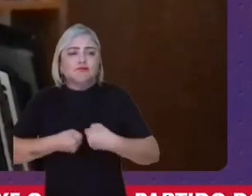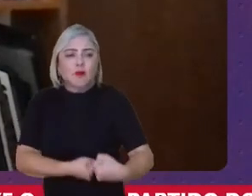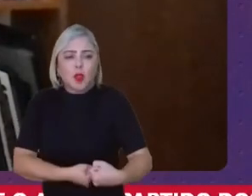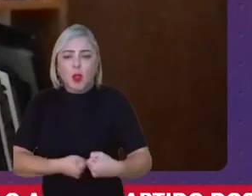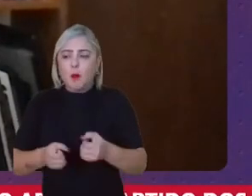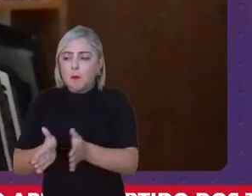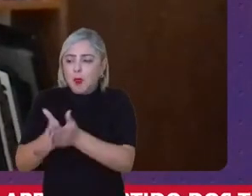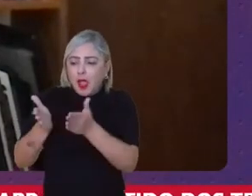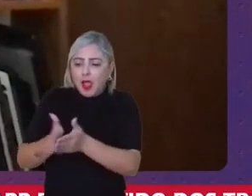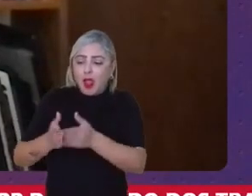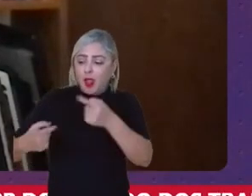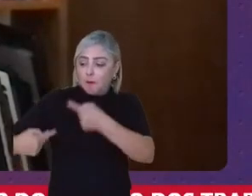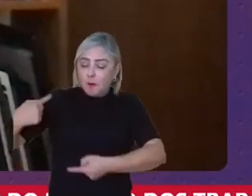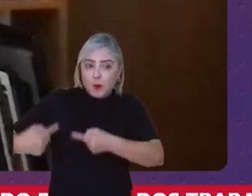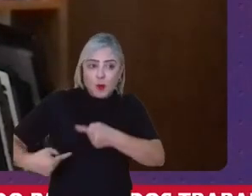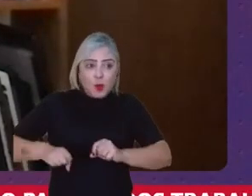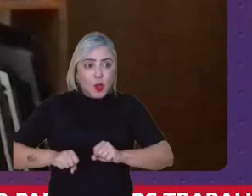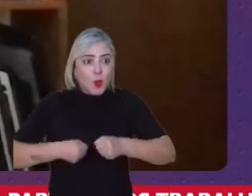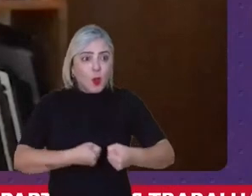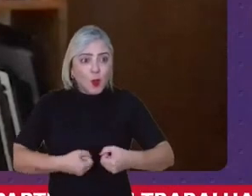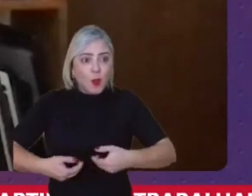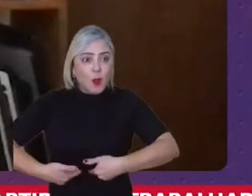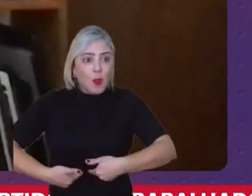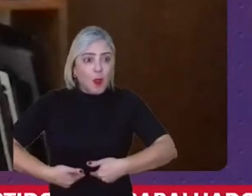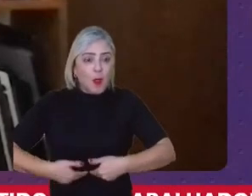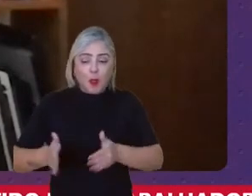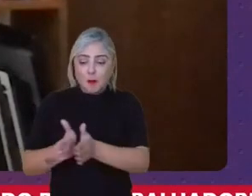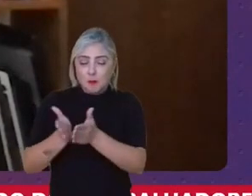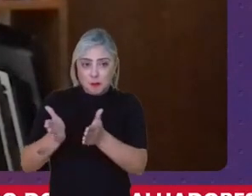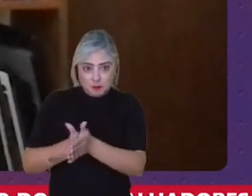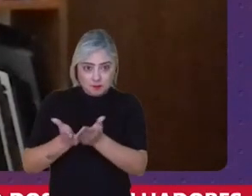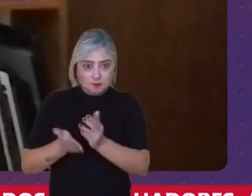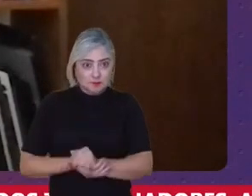pobreza, políticas de combate à pobreza e combate à fome.